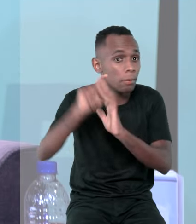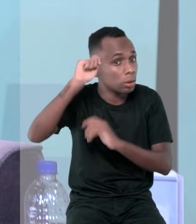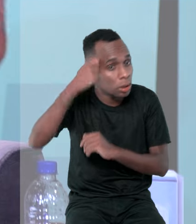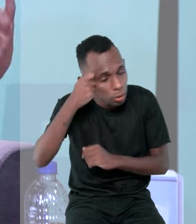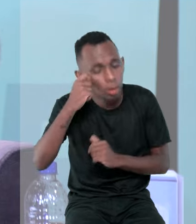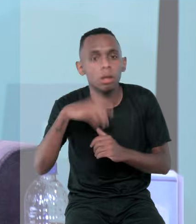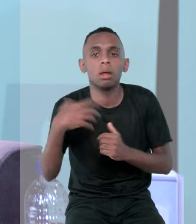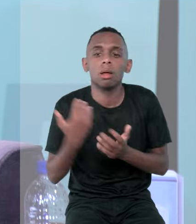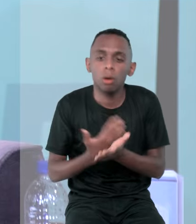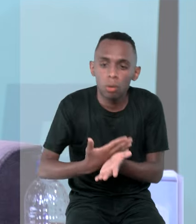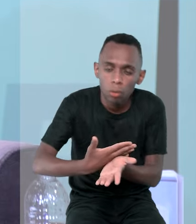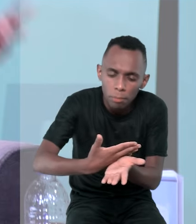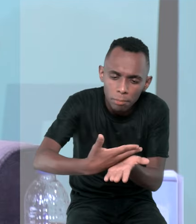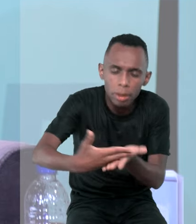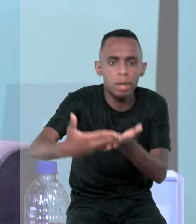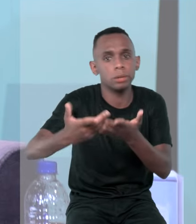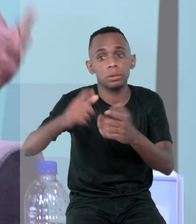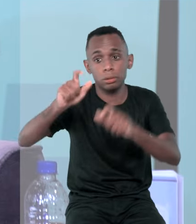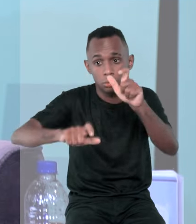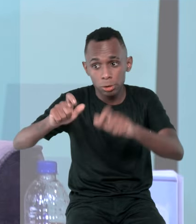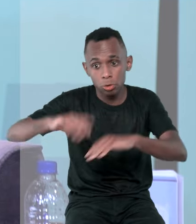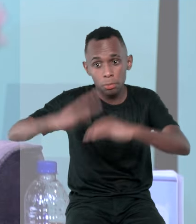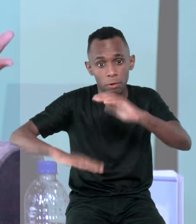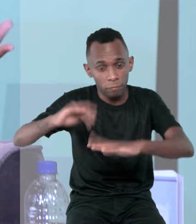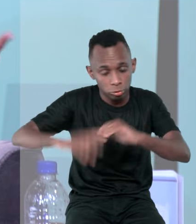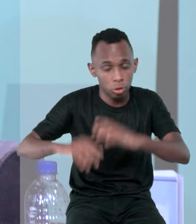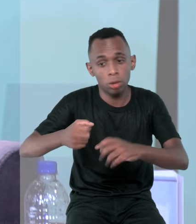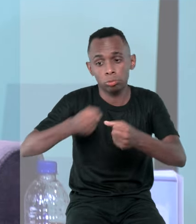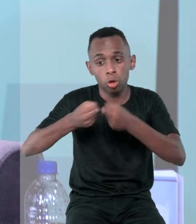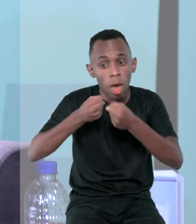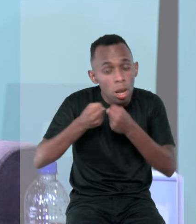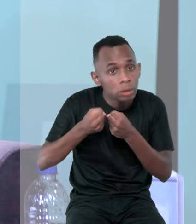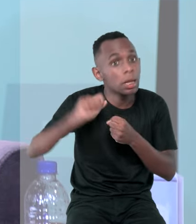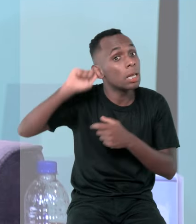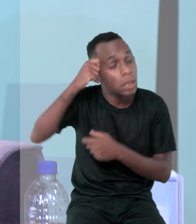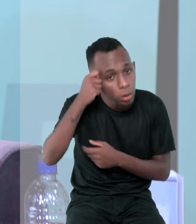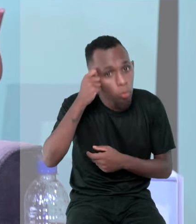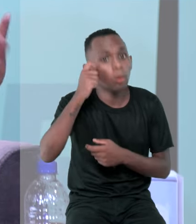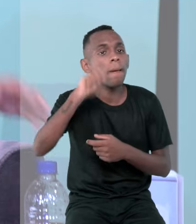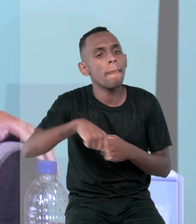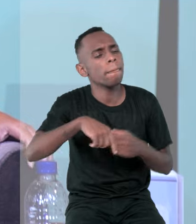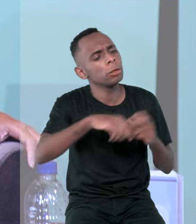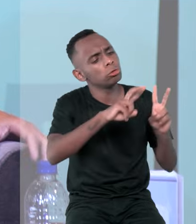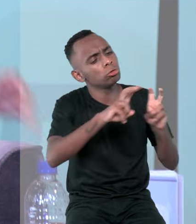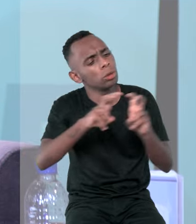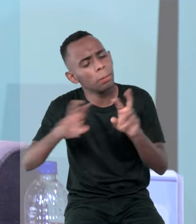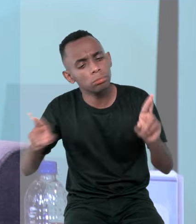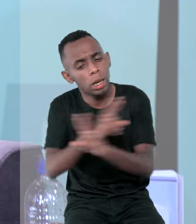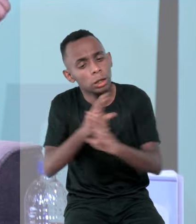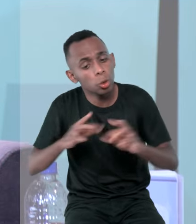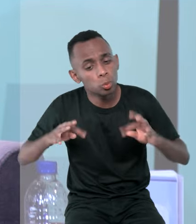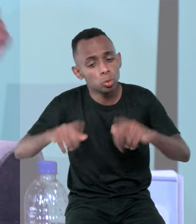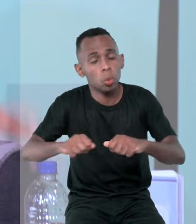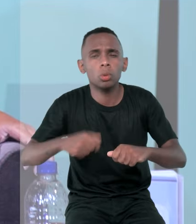você começa a criar jornalistas especializados pretos, né? Você movimenta toda essa cadeia. E